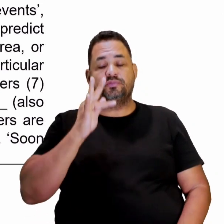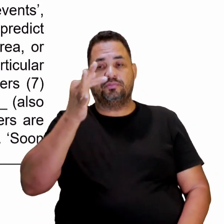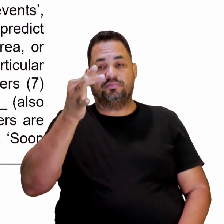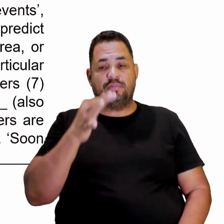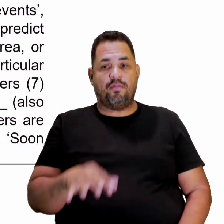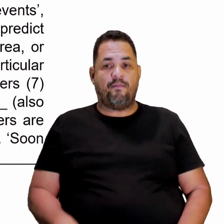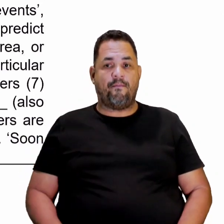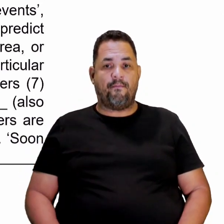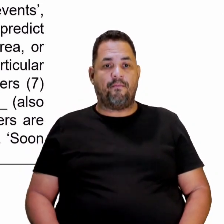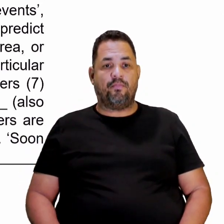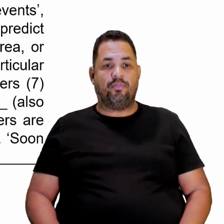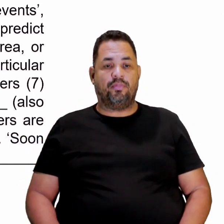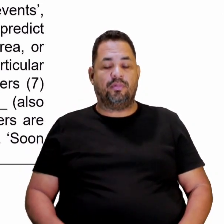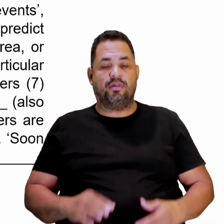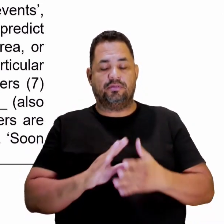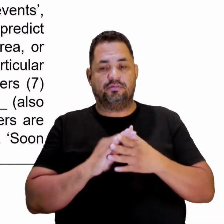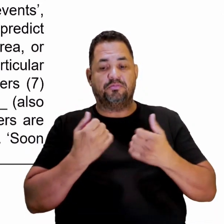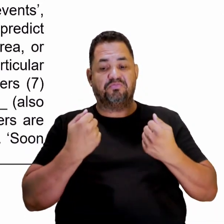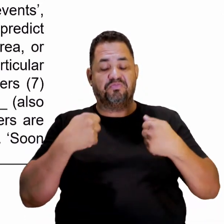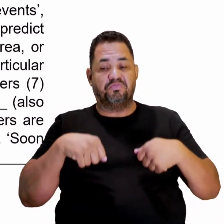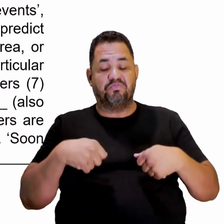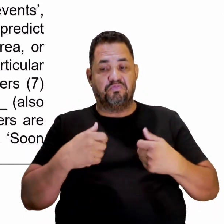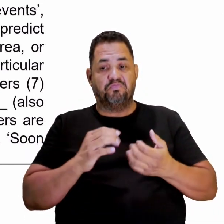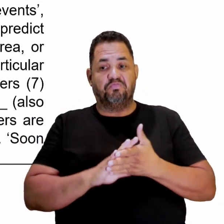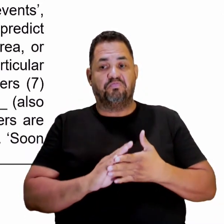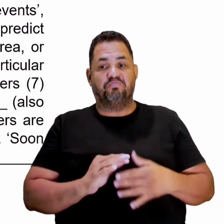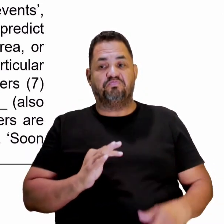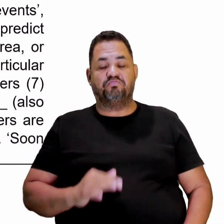breve eles serão capazes